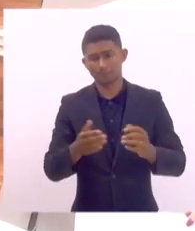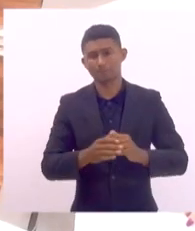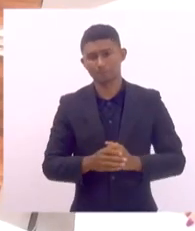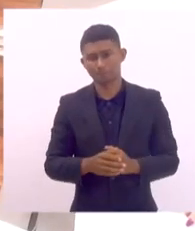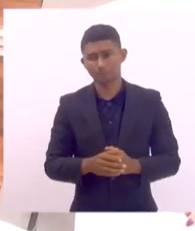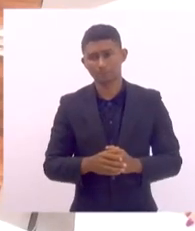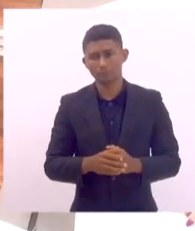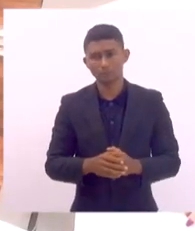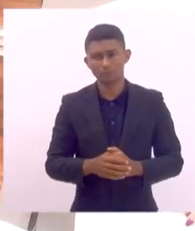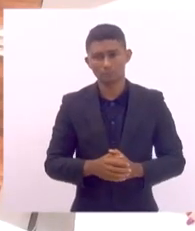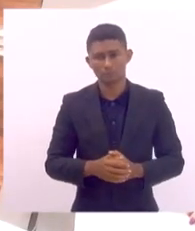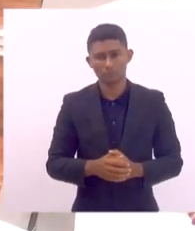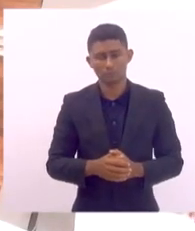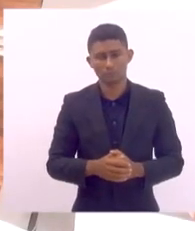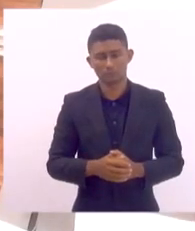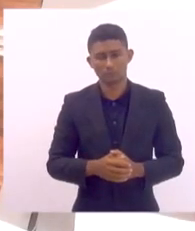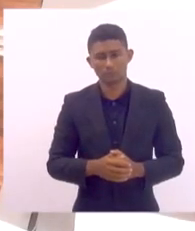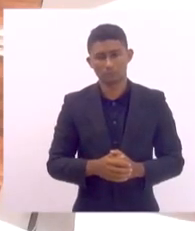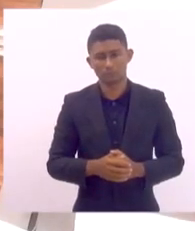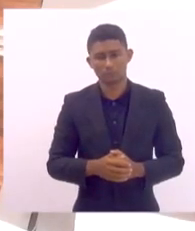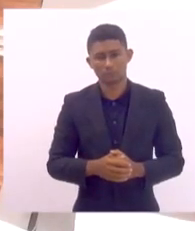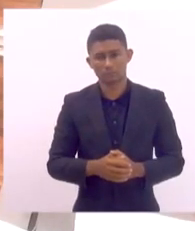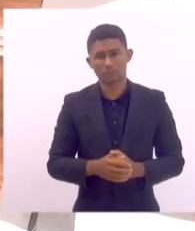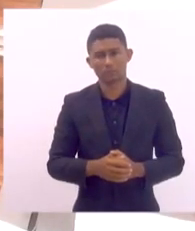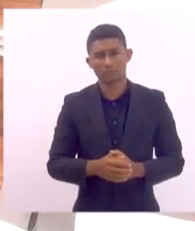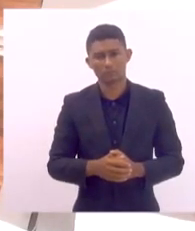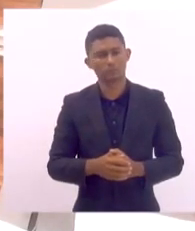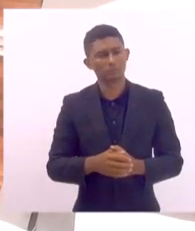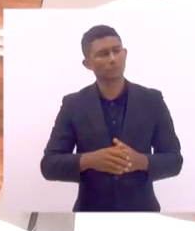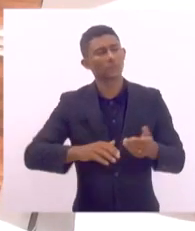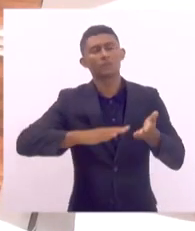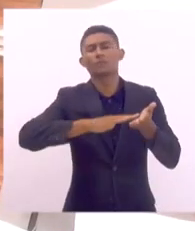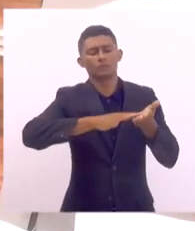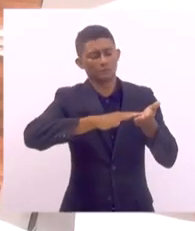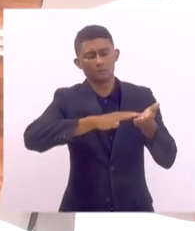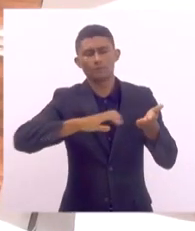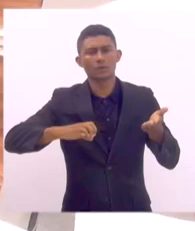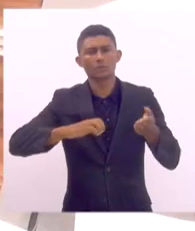Na verdade, nas razões do veto, Rodrigo.